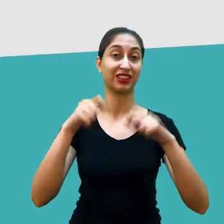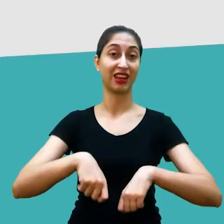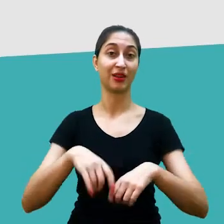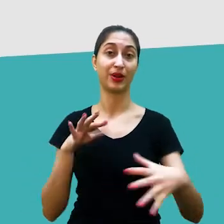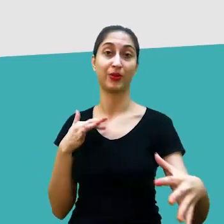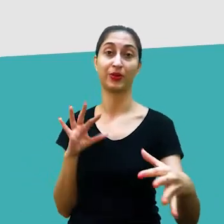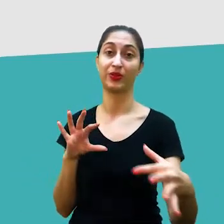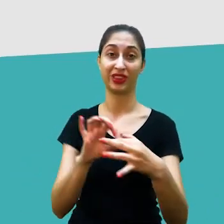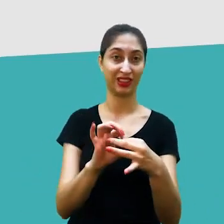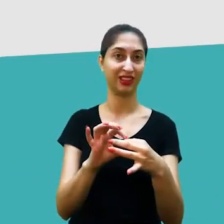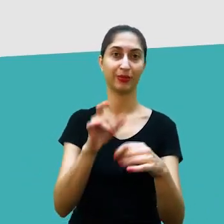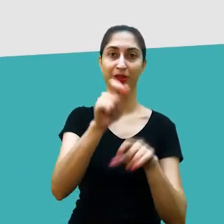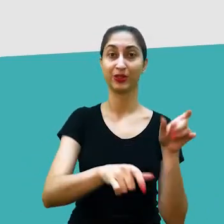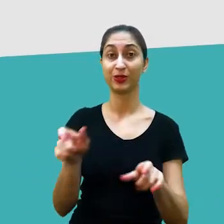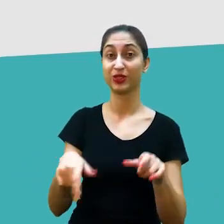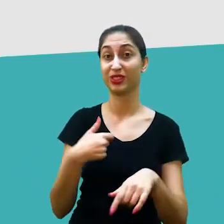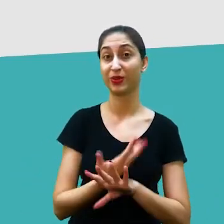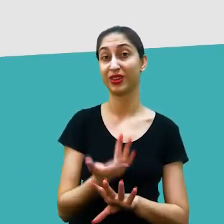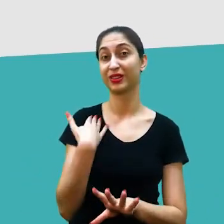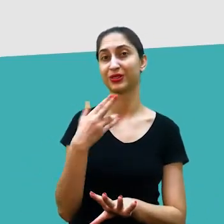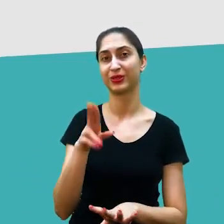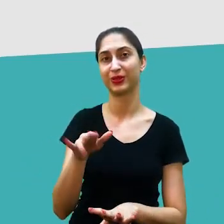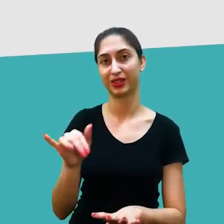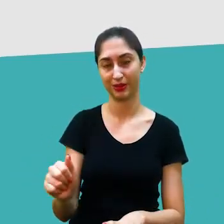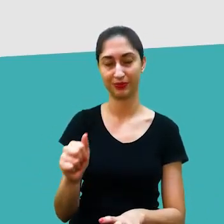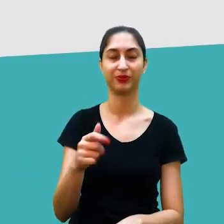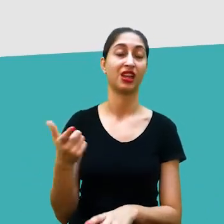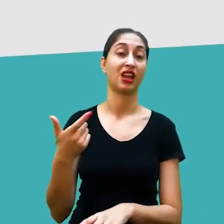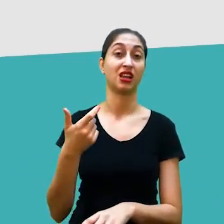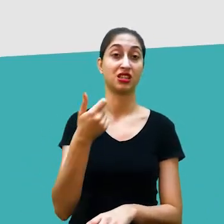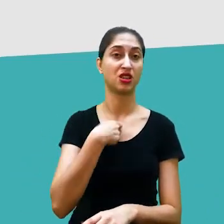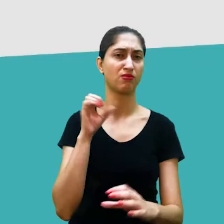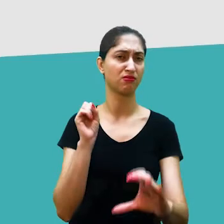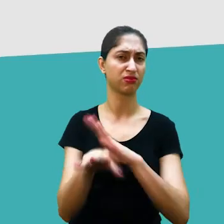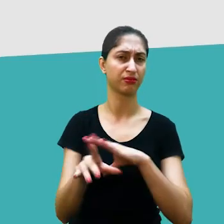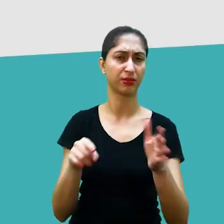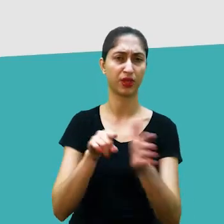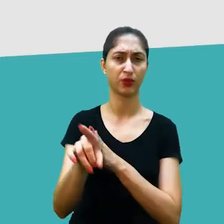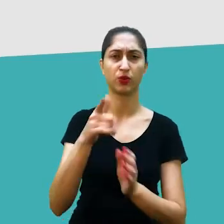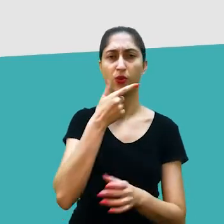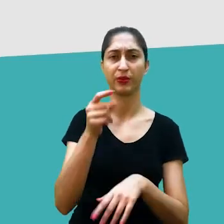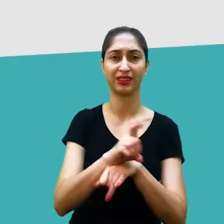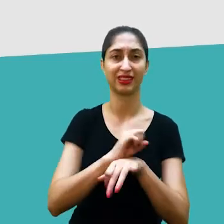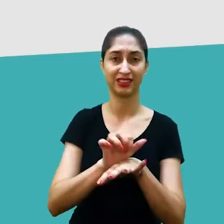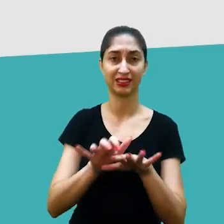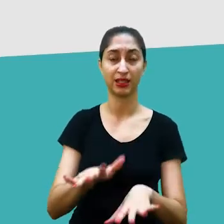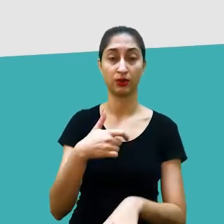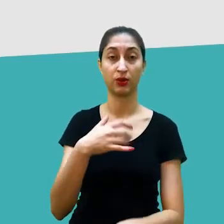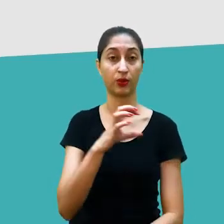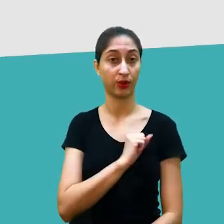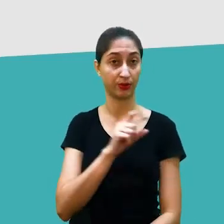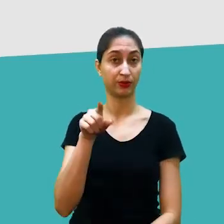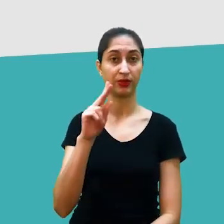E eu, na cara de pau, mandei uma pergunta para um dos designers que eu mais admiro na história da moda eterna do mundo, que é